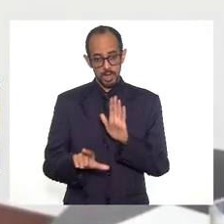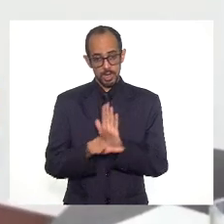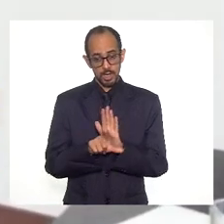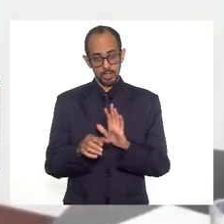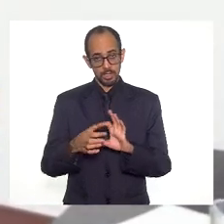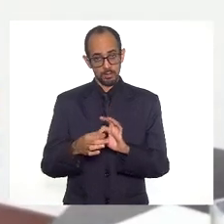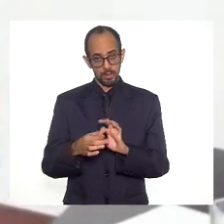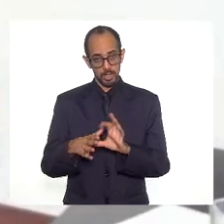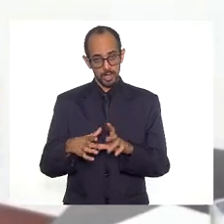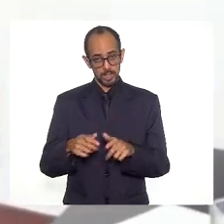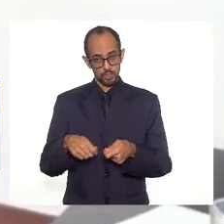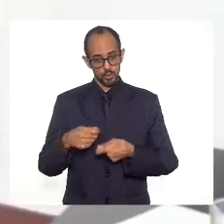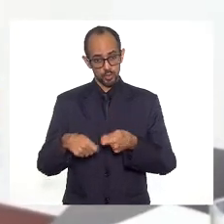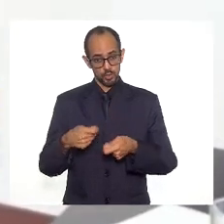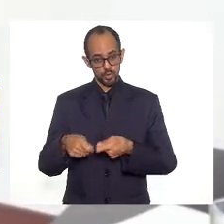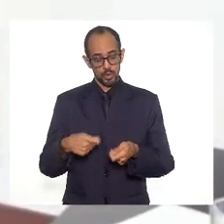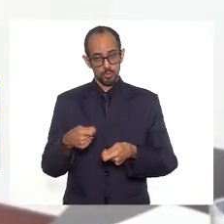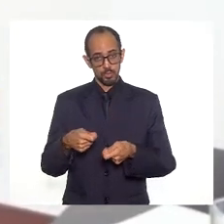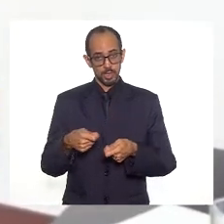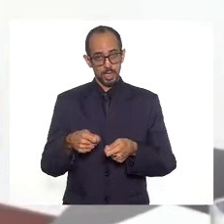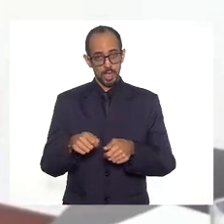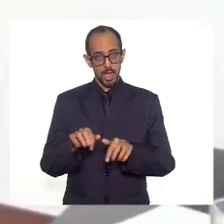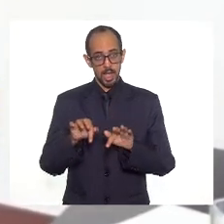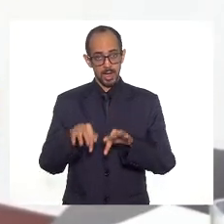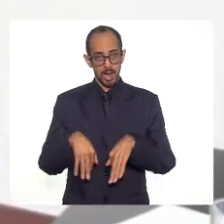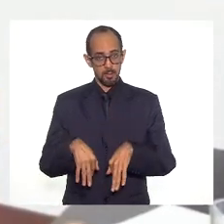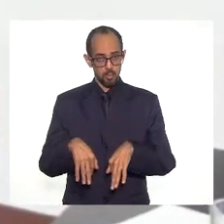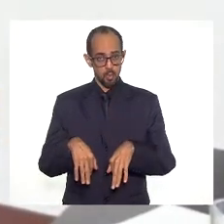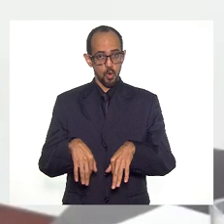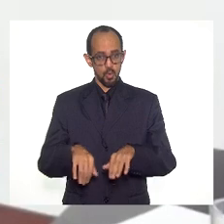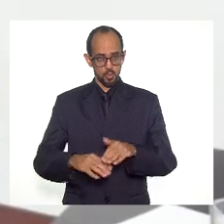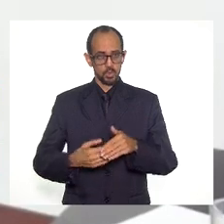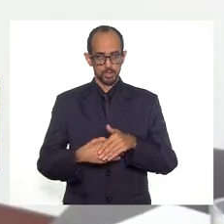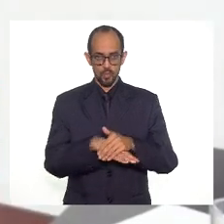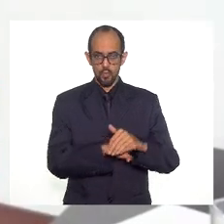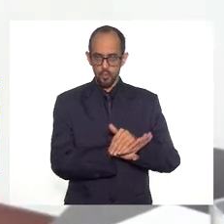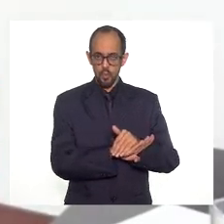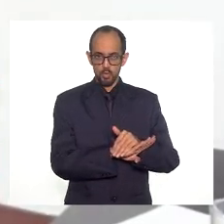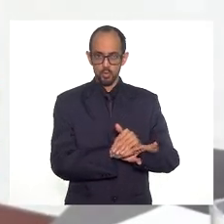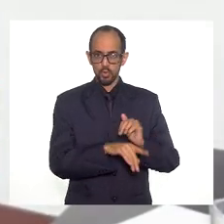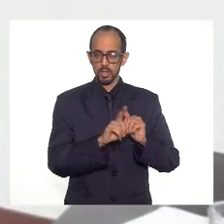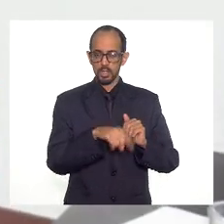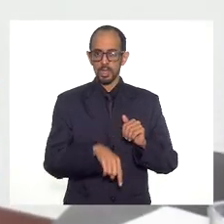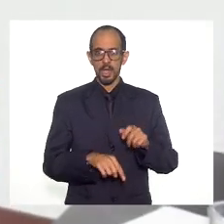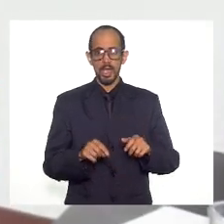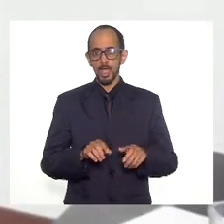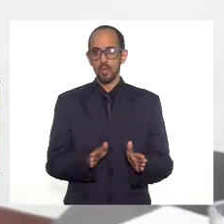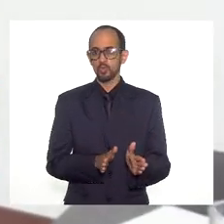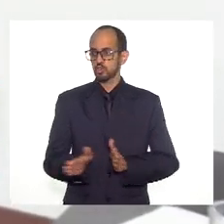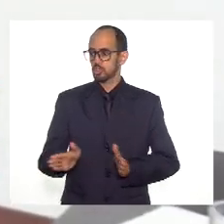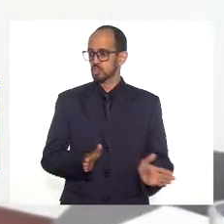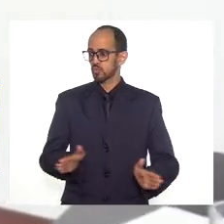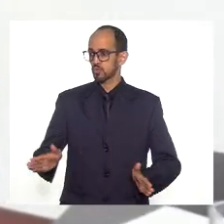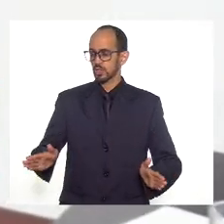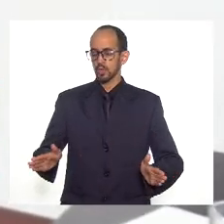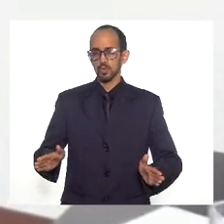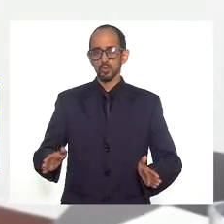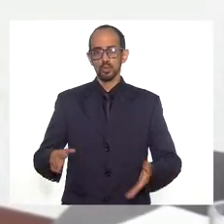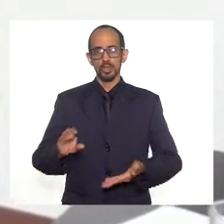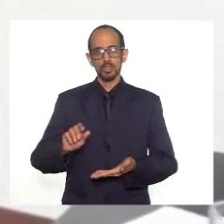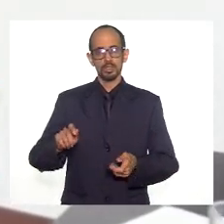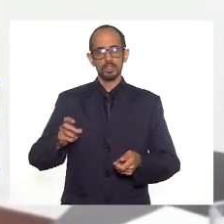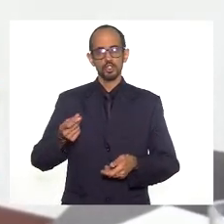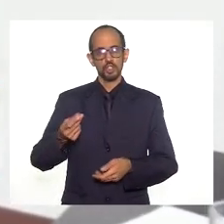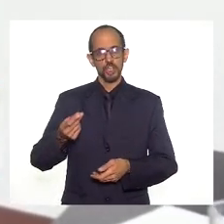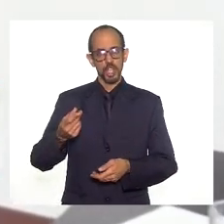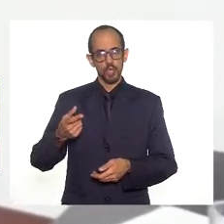para acabar com esse fundo indefinitivo, é o desvio desses recursos que deveriam ser utilizados como, por exemplo,